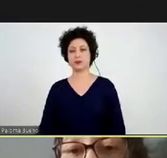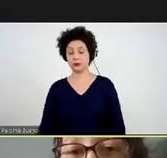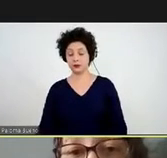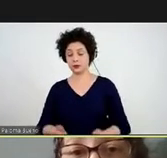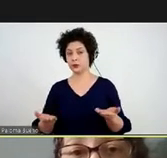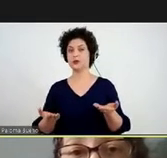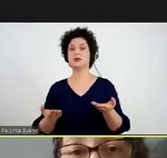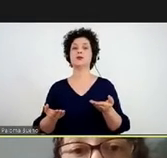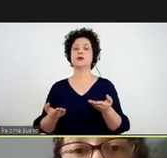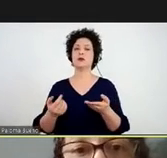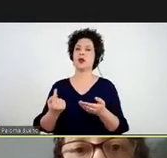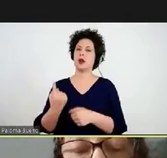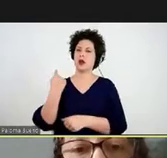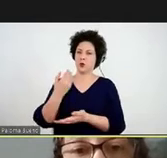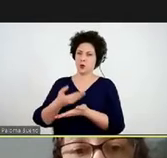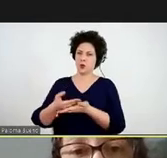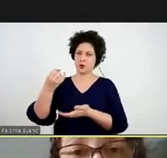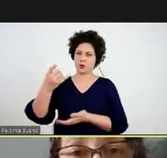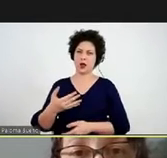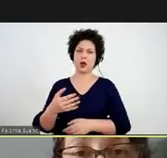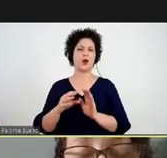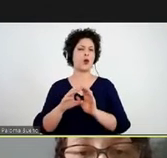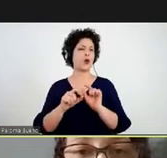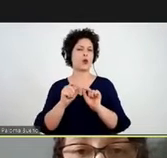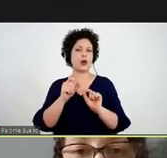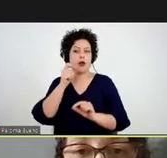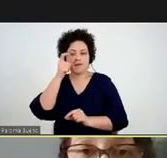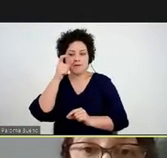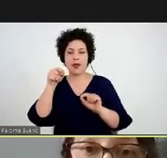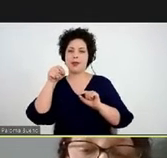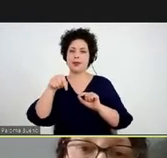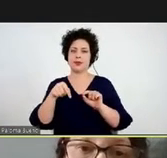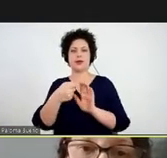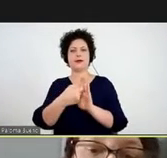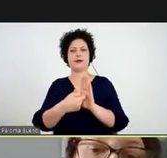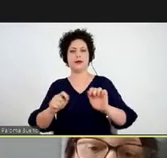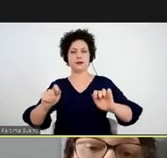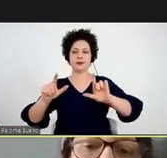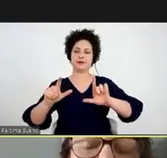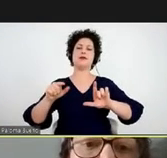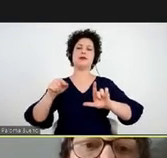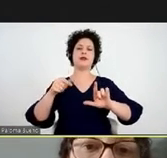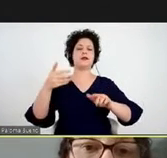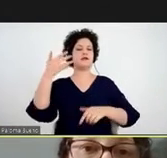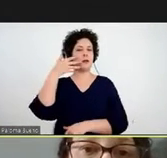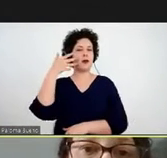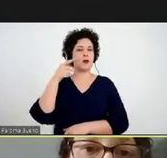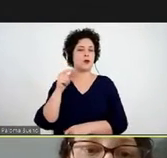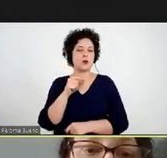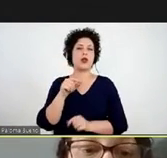então, como eu disse no início, o conceito que nos interessa neste texto, nessa apresentação, é o